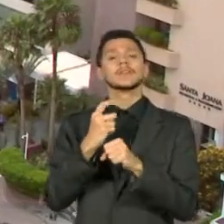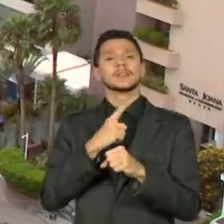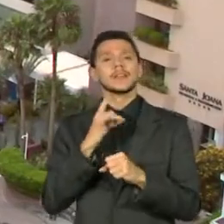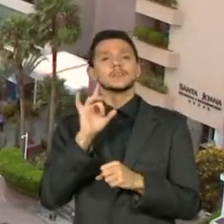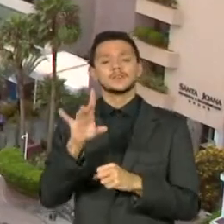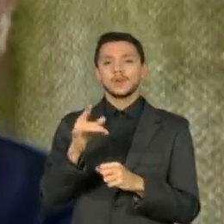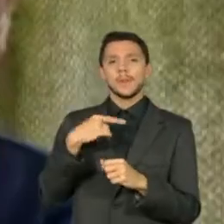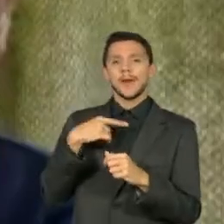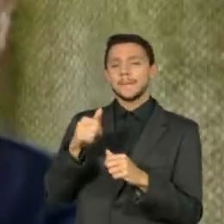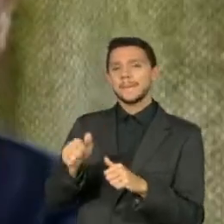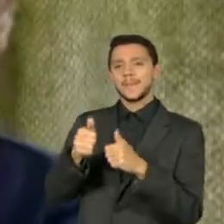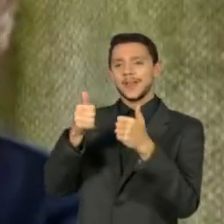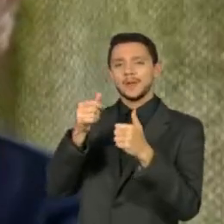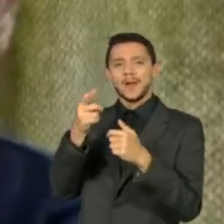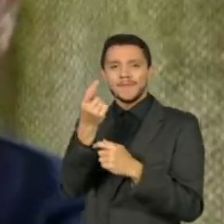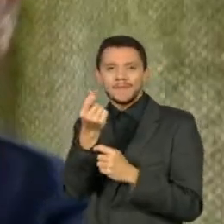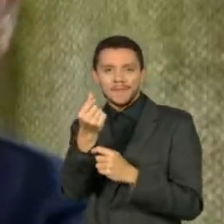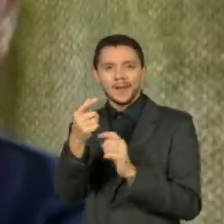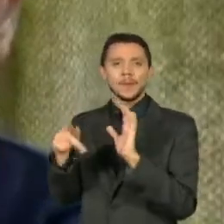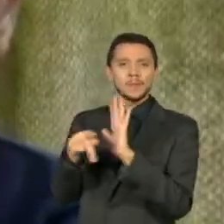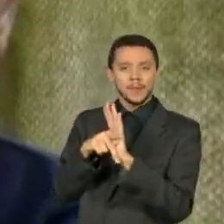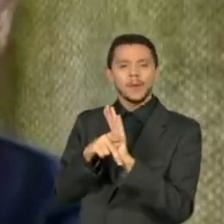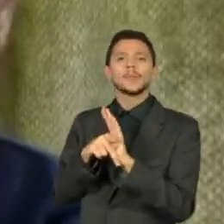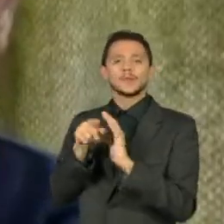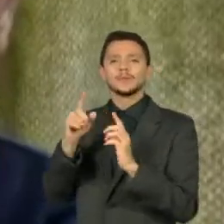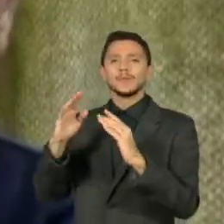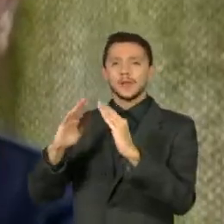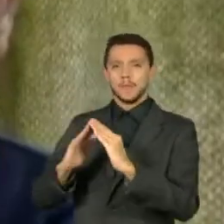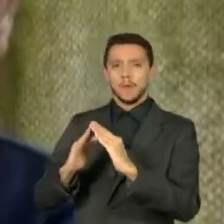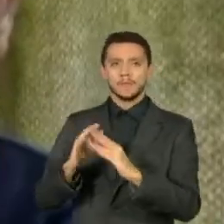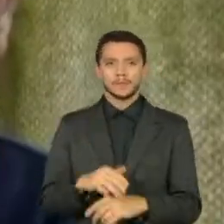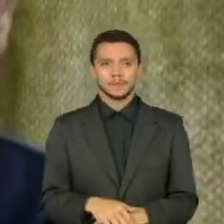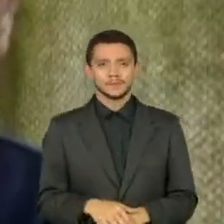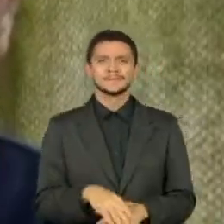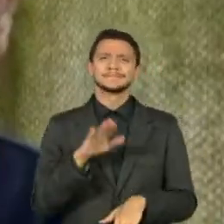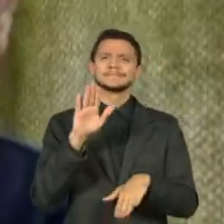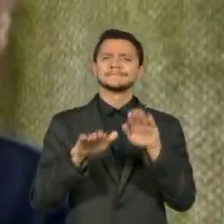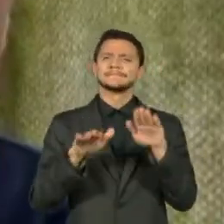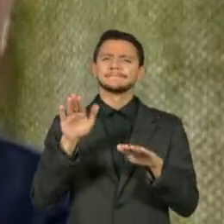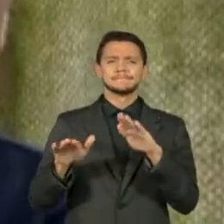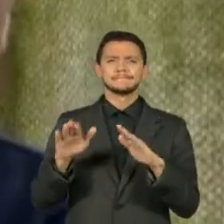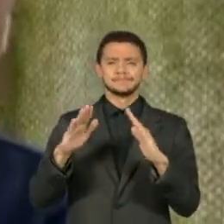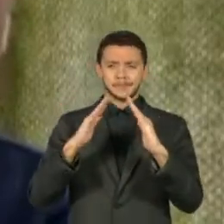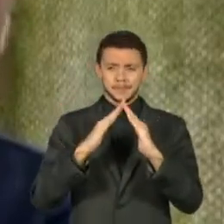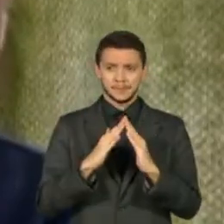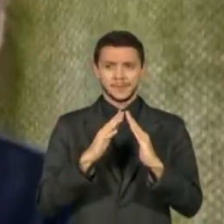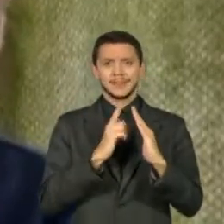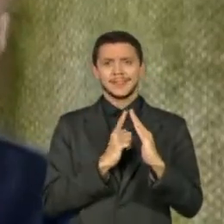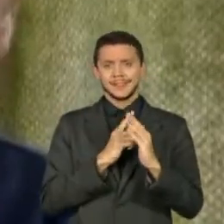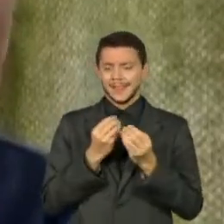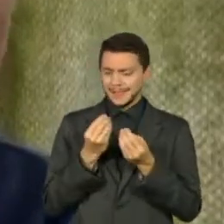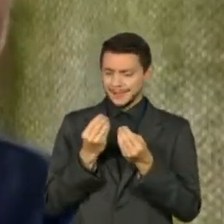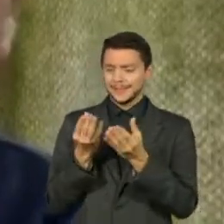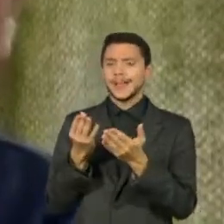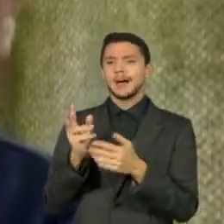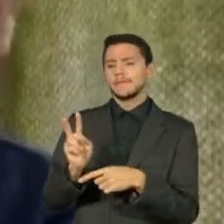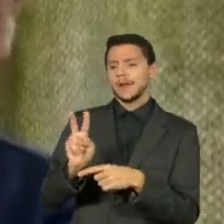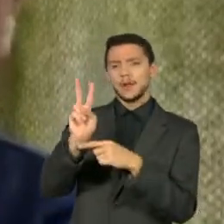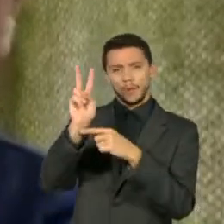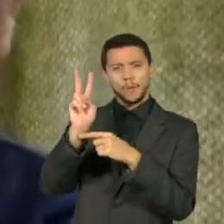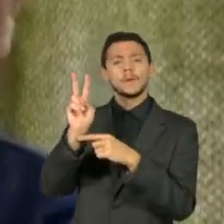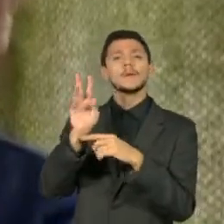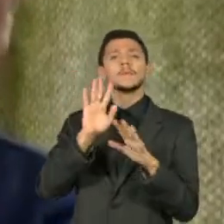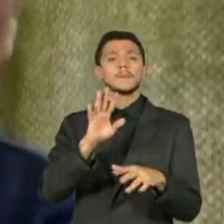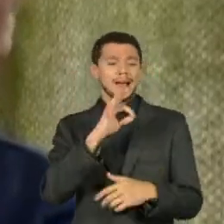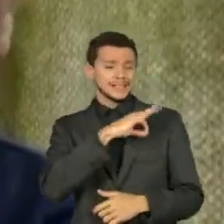valores dos imóveis. Muitas vezes, o imóvel, ele valoriza, mas a renda das pessoas não